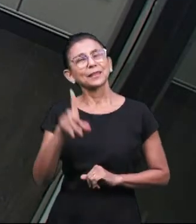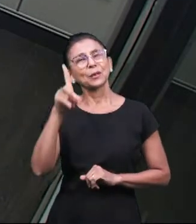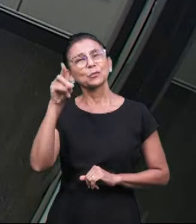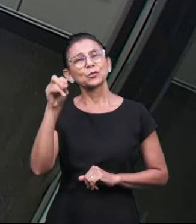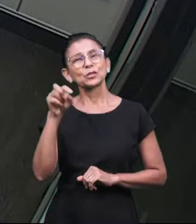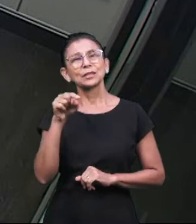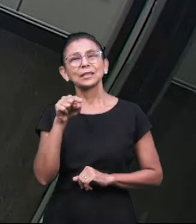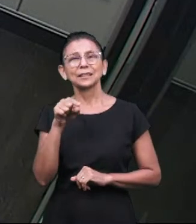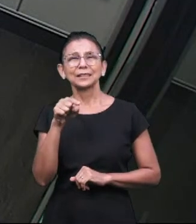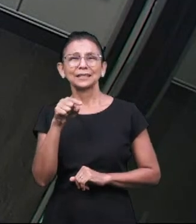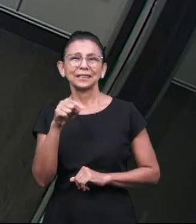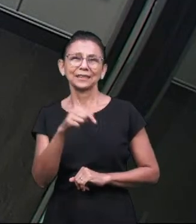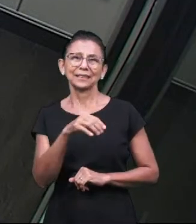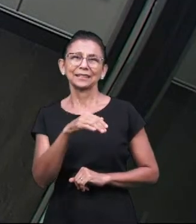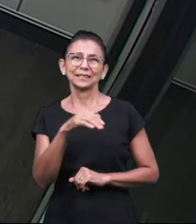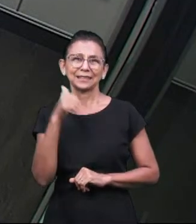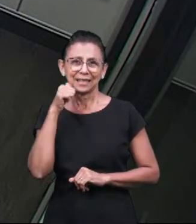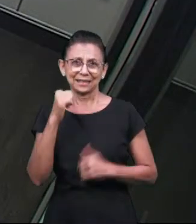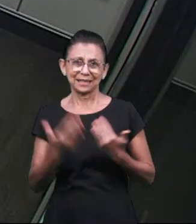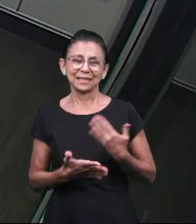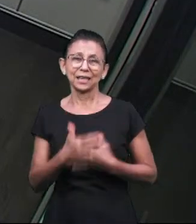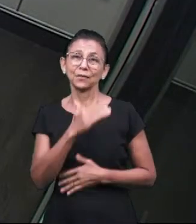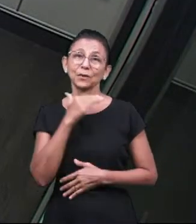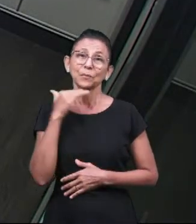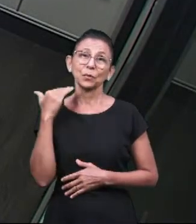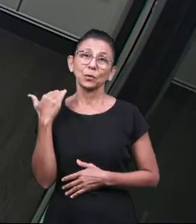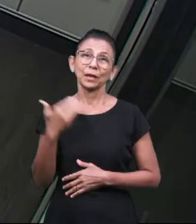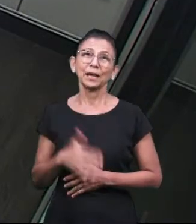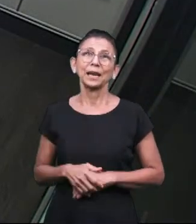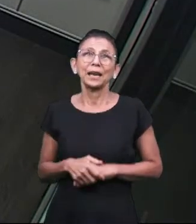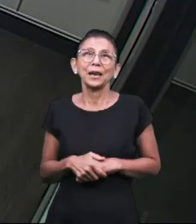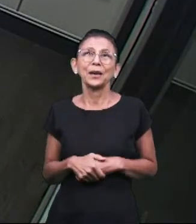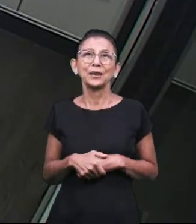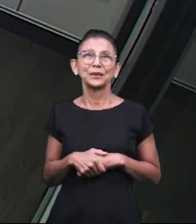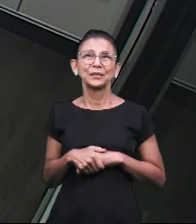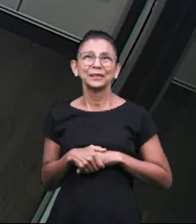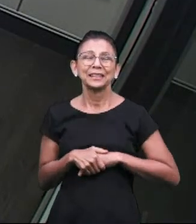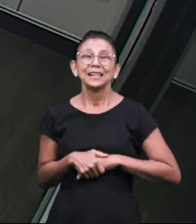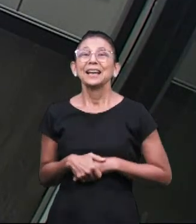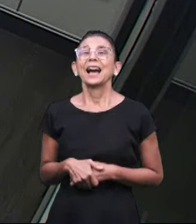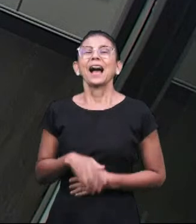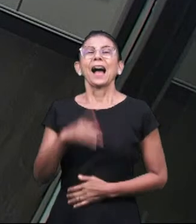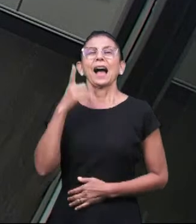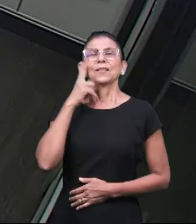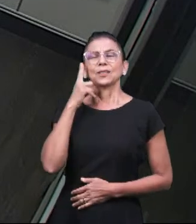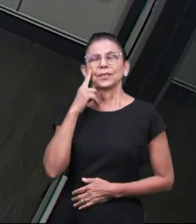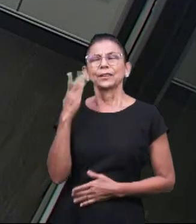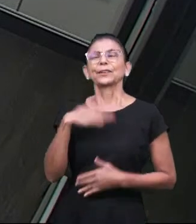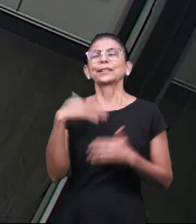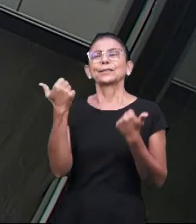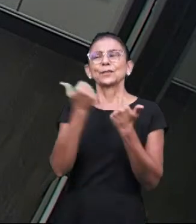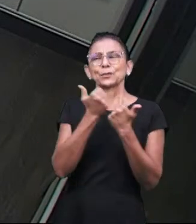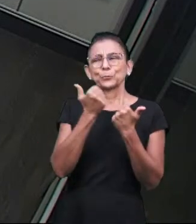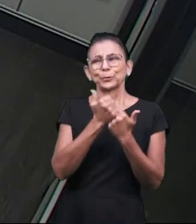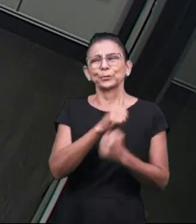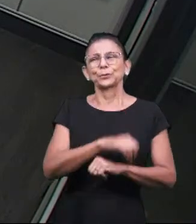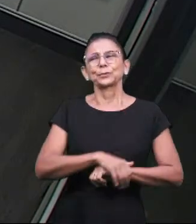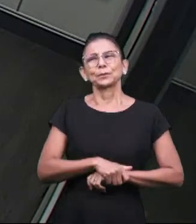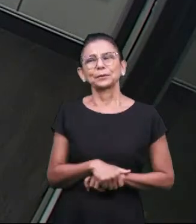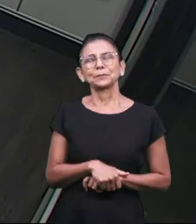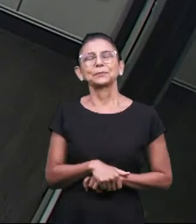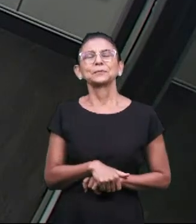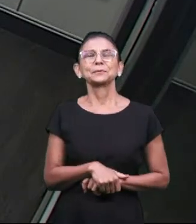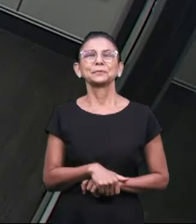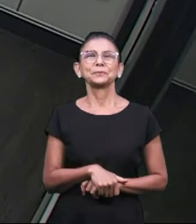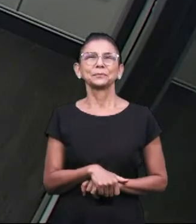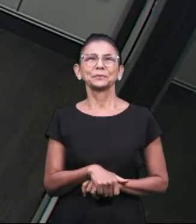queria agora saber quem é que vai ficar no lugar da Dona Catulina como intercessora. Então. Eu